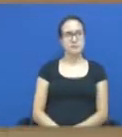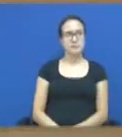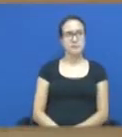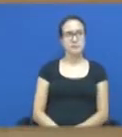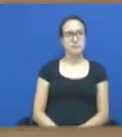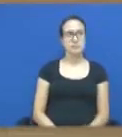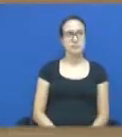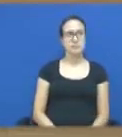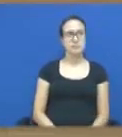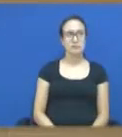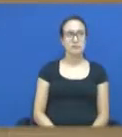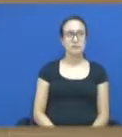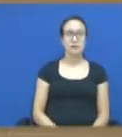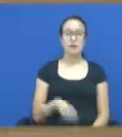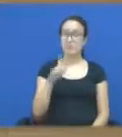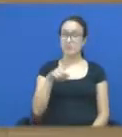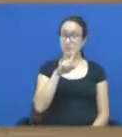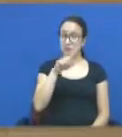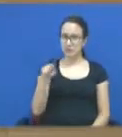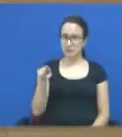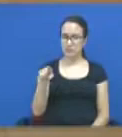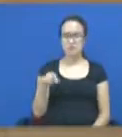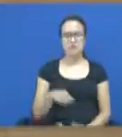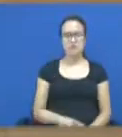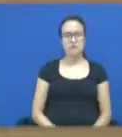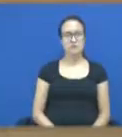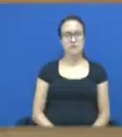senhores vereadores para o adiamento da matéria.